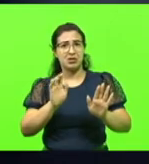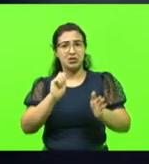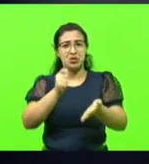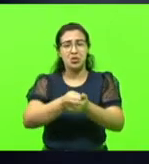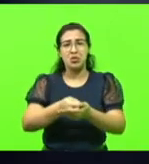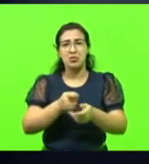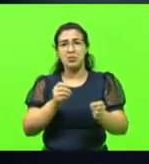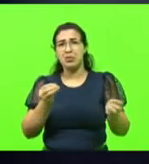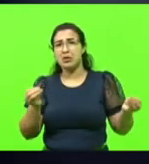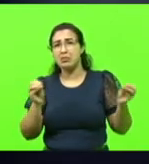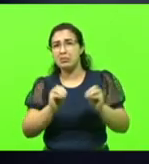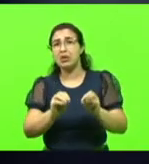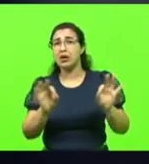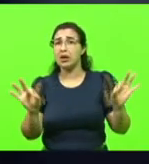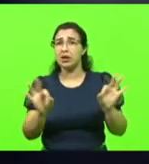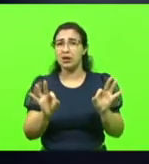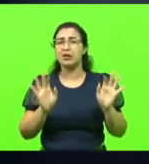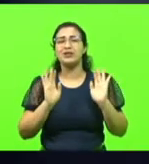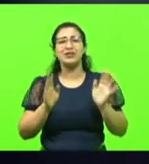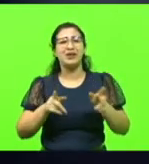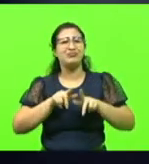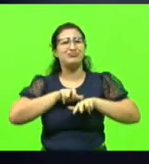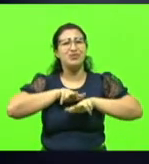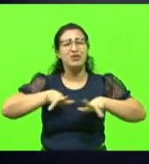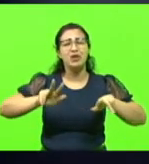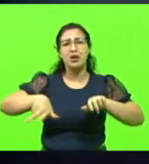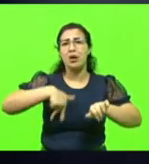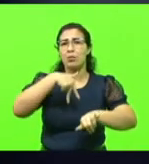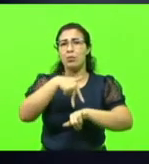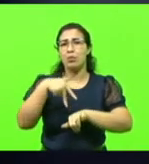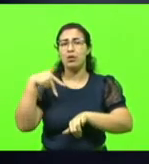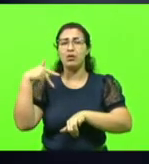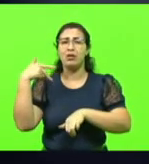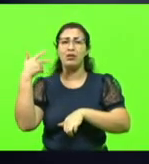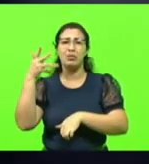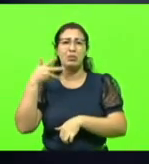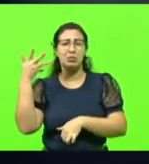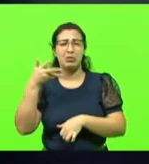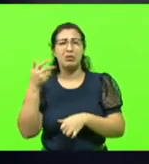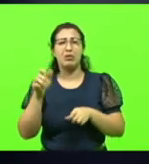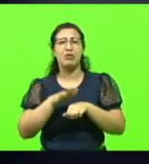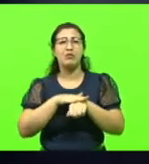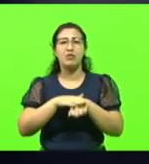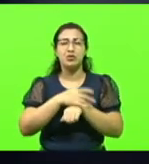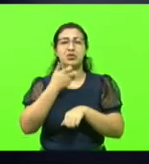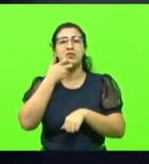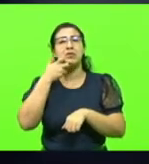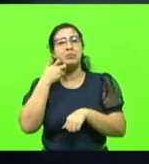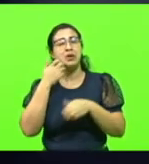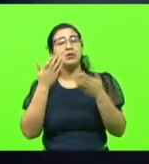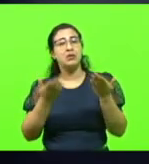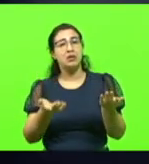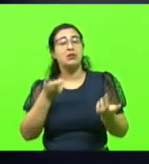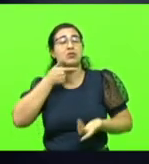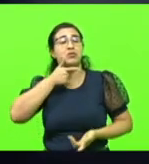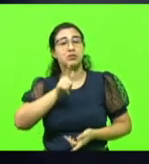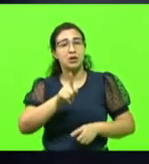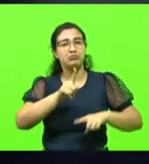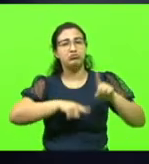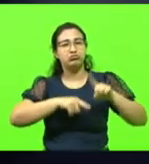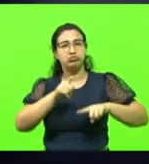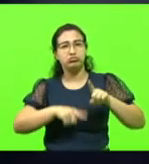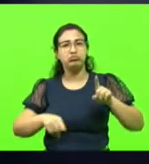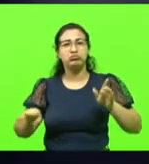já fiz várias falas em tribuna, conversei com o secretário, nosso colega deputado Vampiro, e ele conseguiu, através de uma articulação, trazer